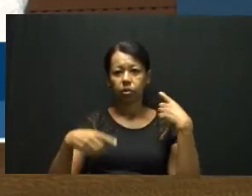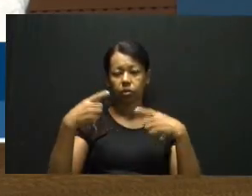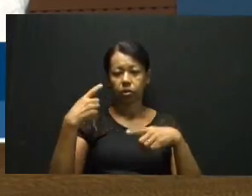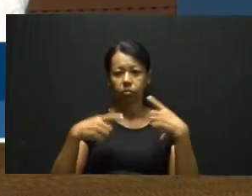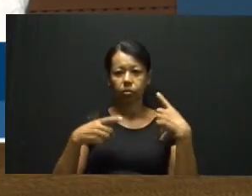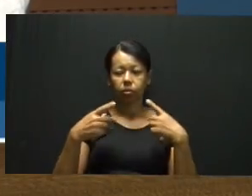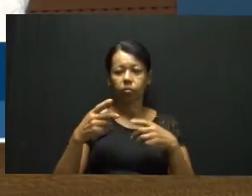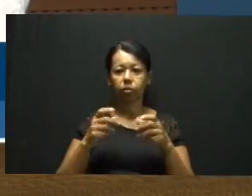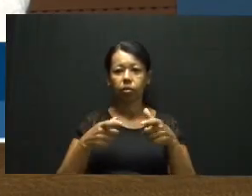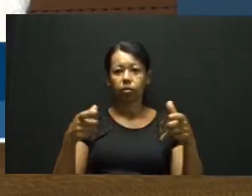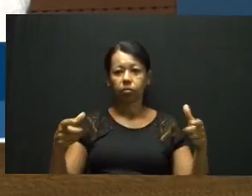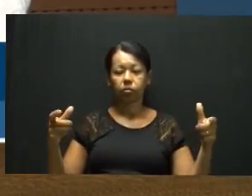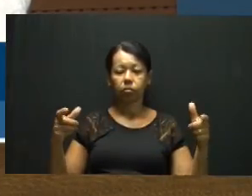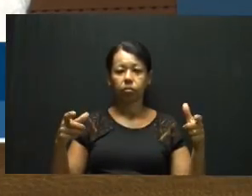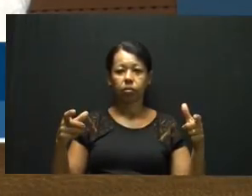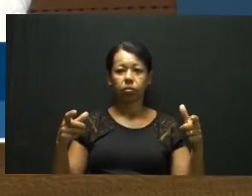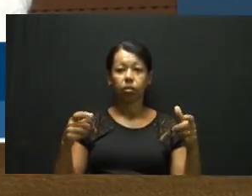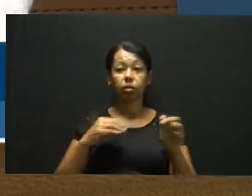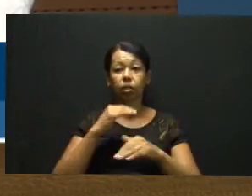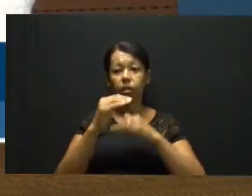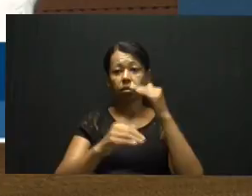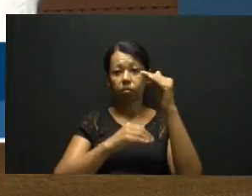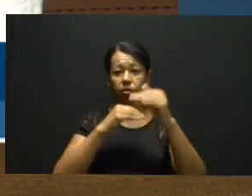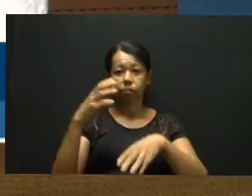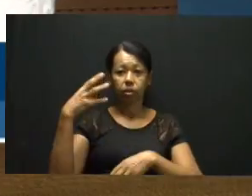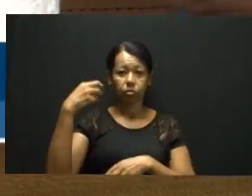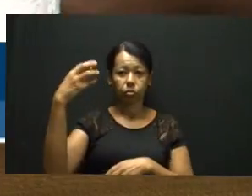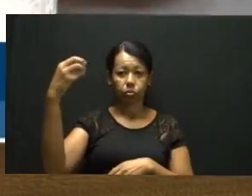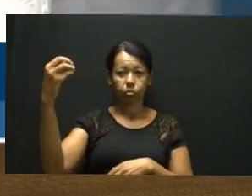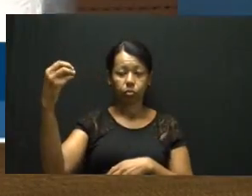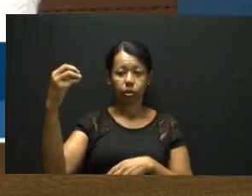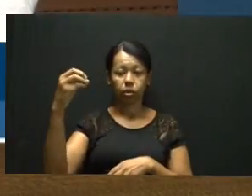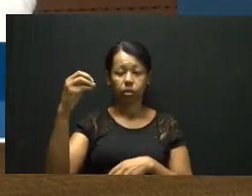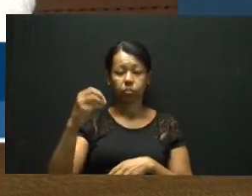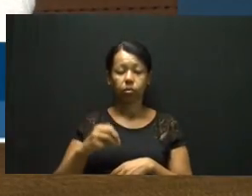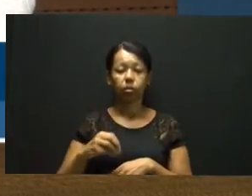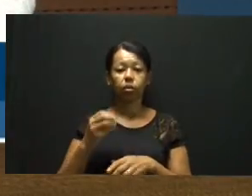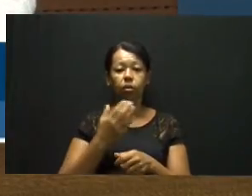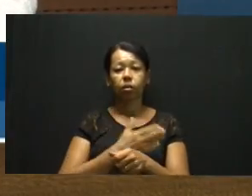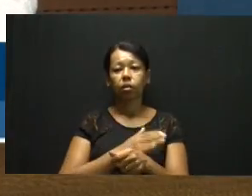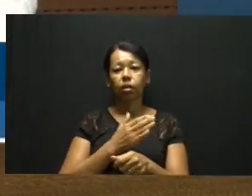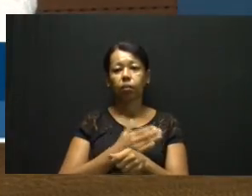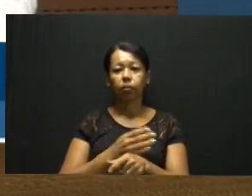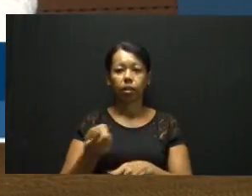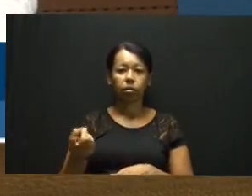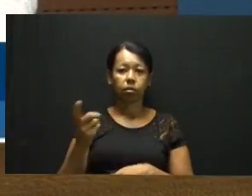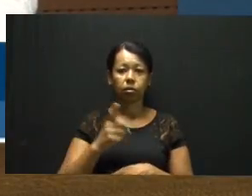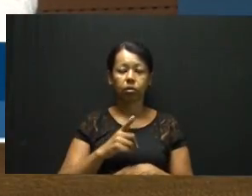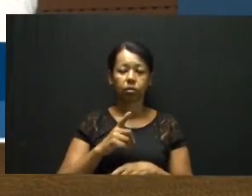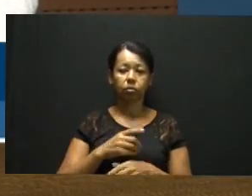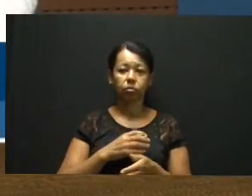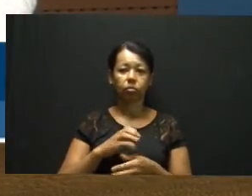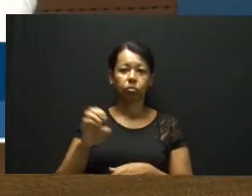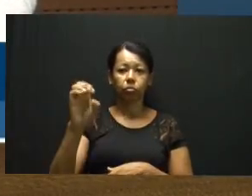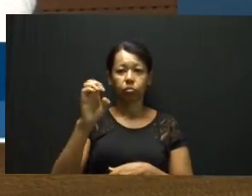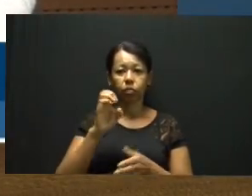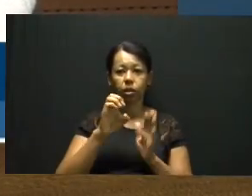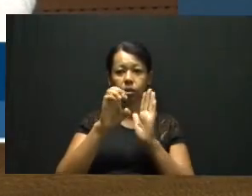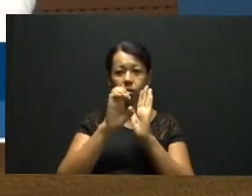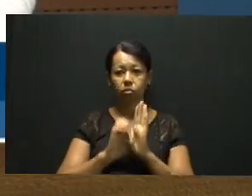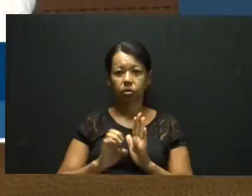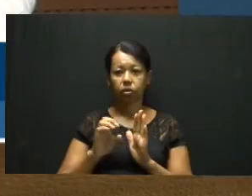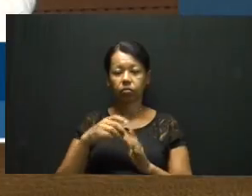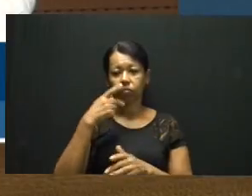turismo no Estado através de um fundo constitucional. Na prática, esta iniciativa do Executivo institui